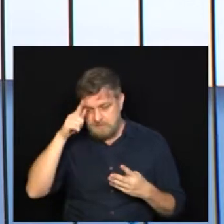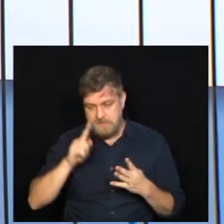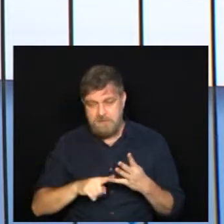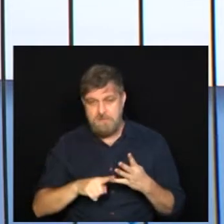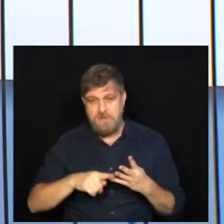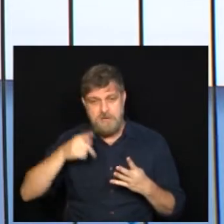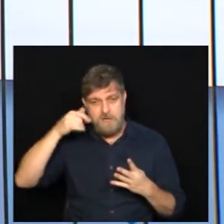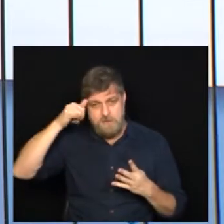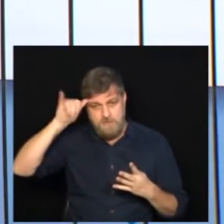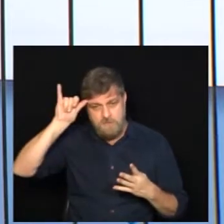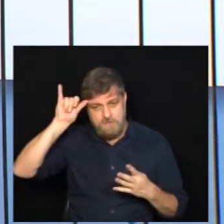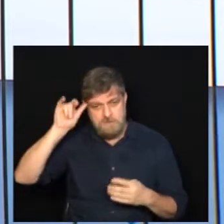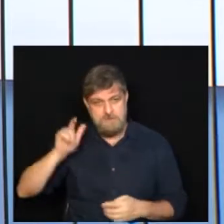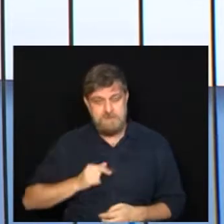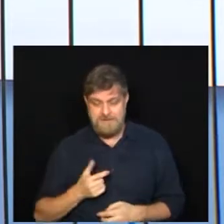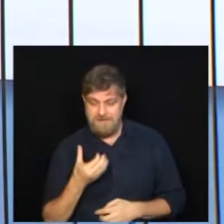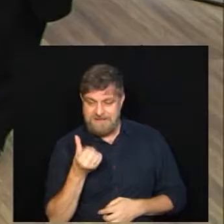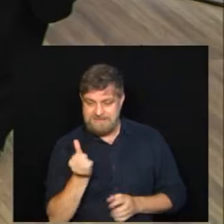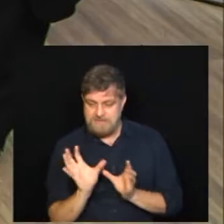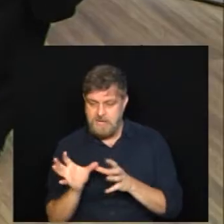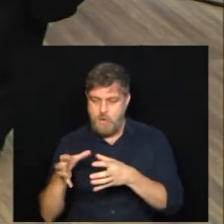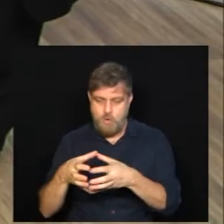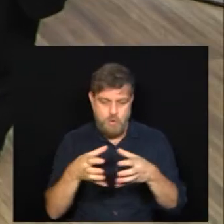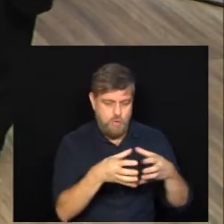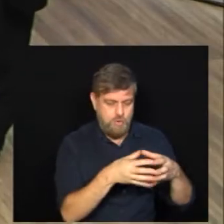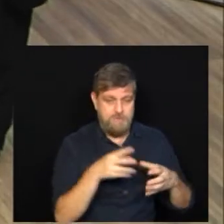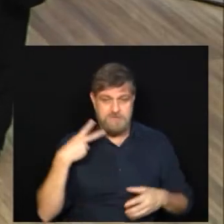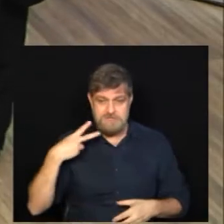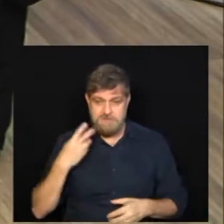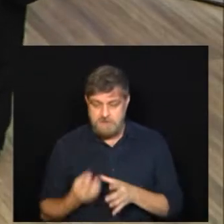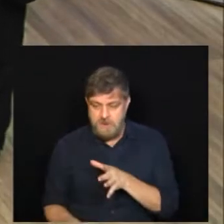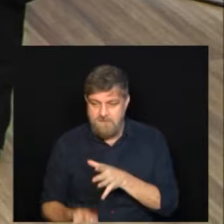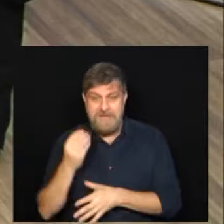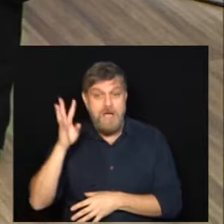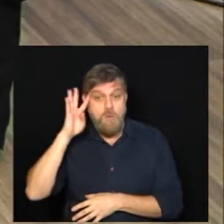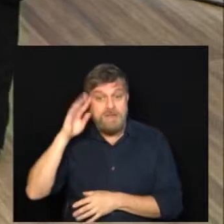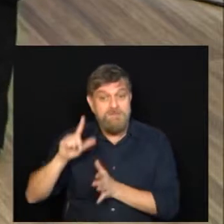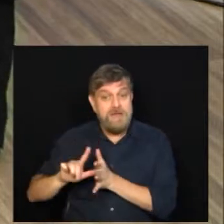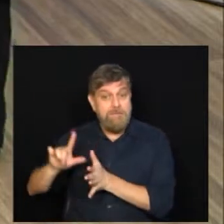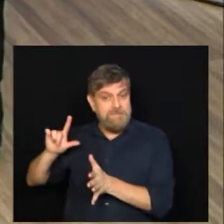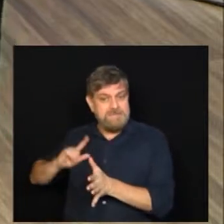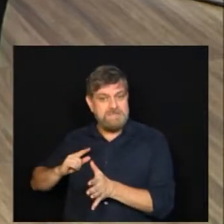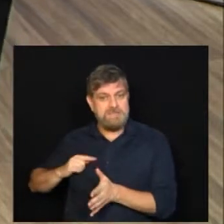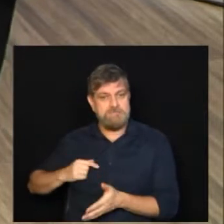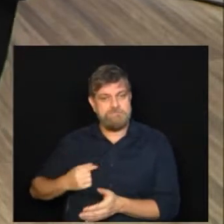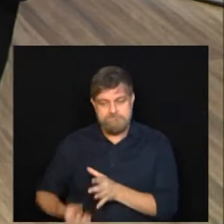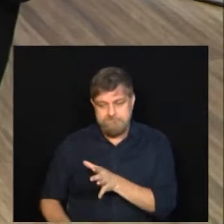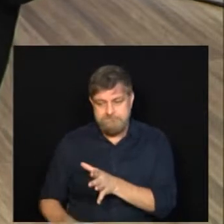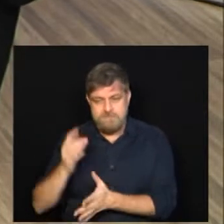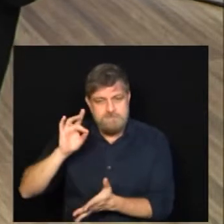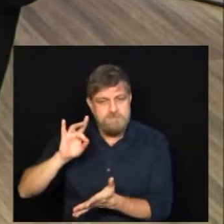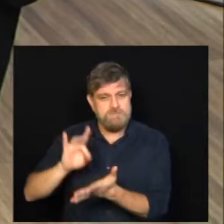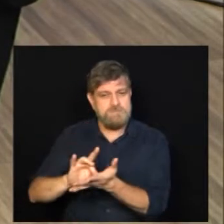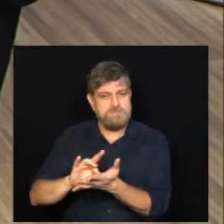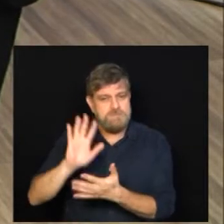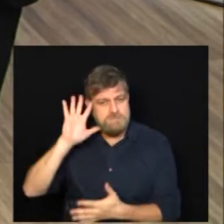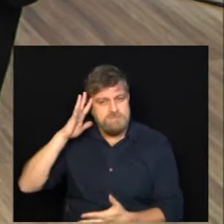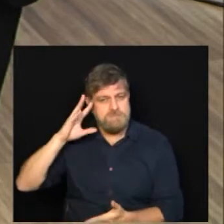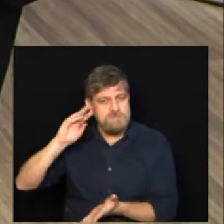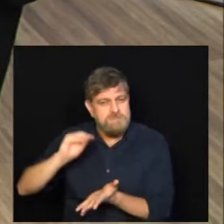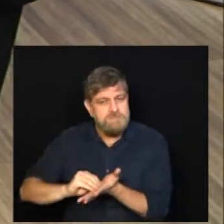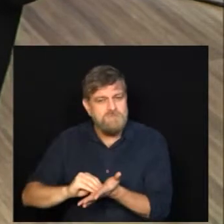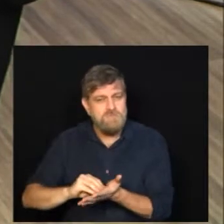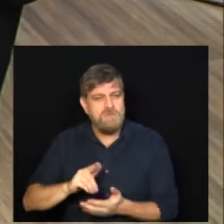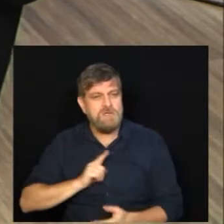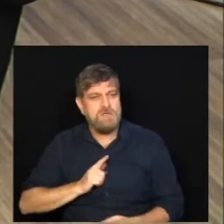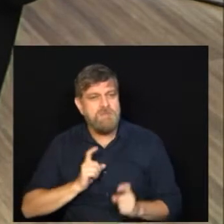Paulo Búfalo. Portanto, as 6 comissões que foram instaladas nesta quarta-feira aqui na Câmara, Gabriel. E todas essas decisões